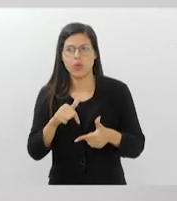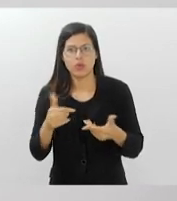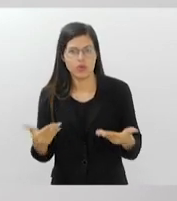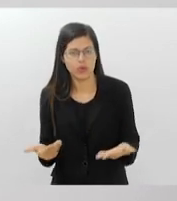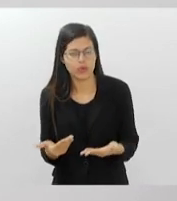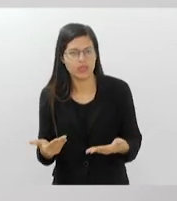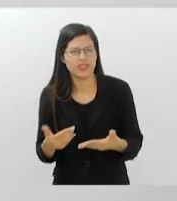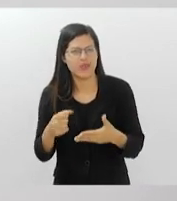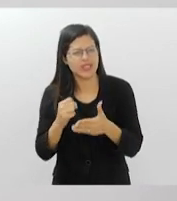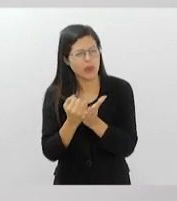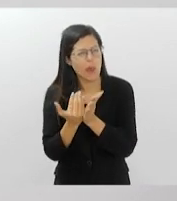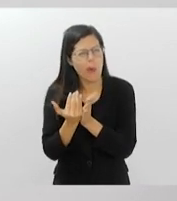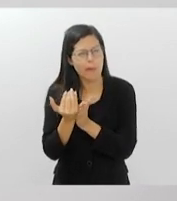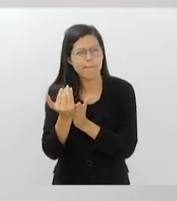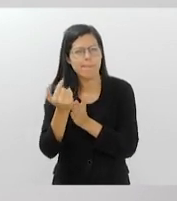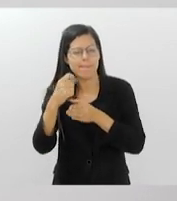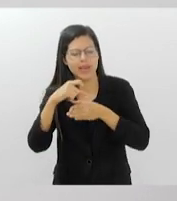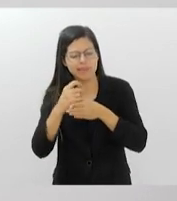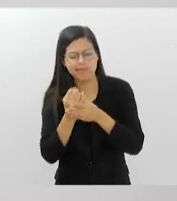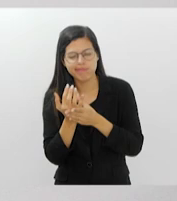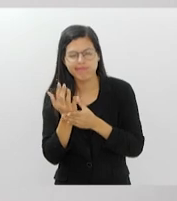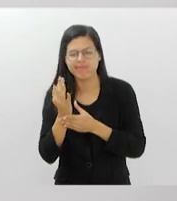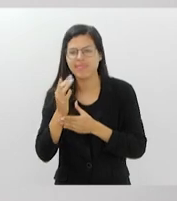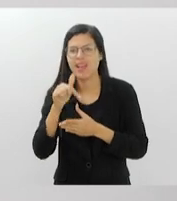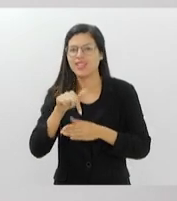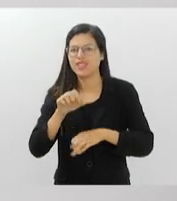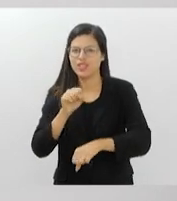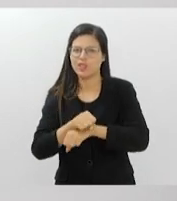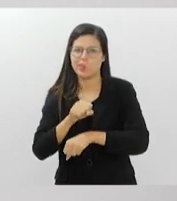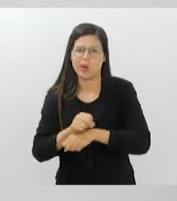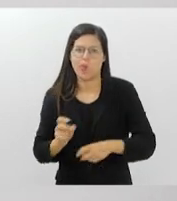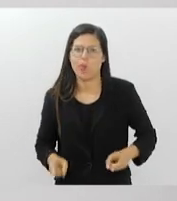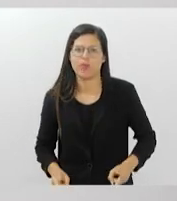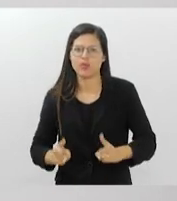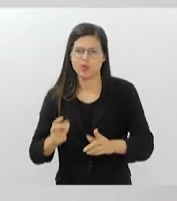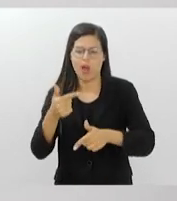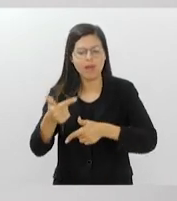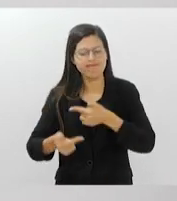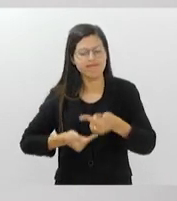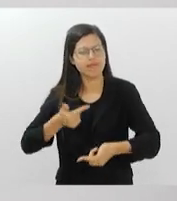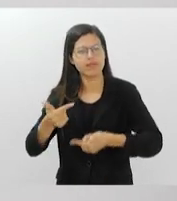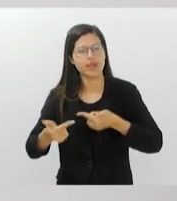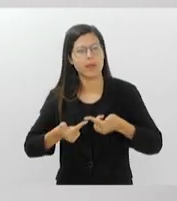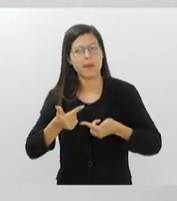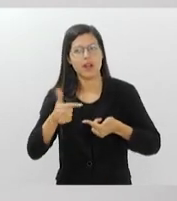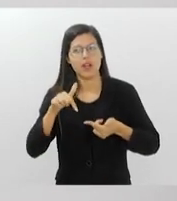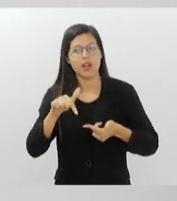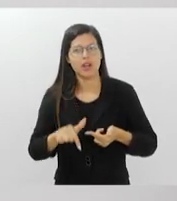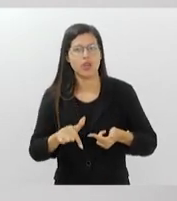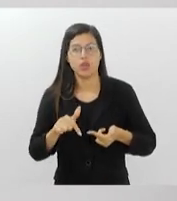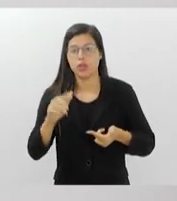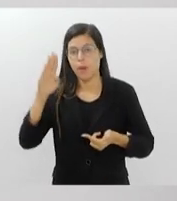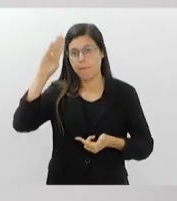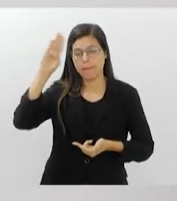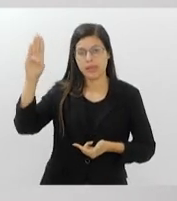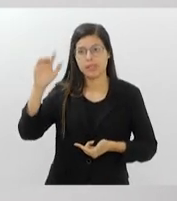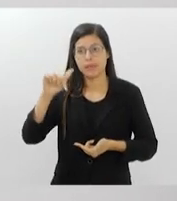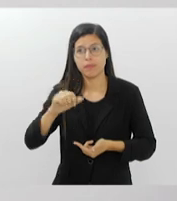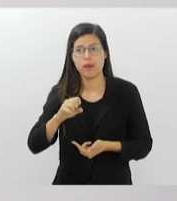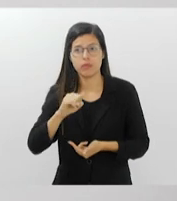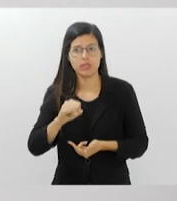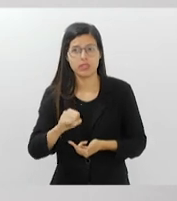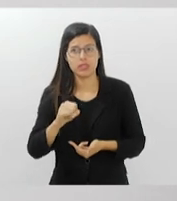que a gente tá fazendo e espera continuar fazendo porque isso é é é a alma do negócio porque se a gente não